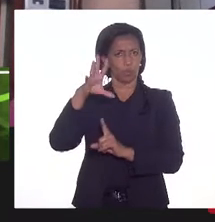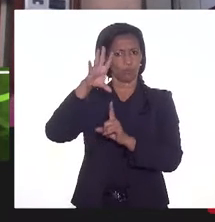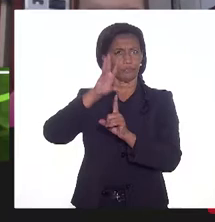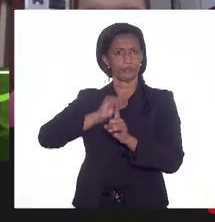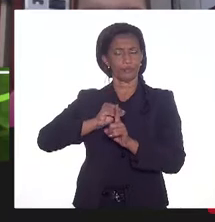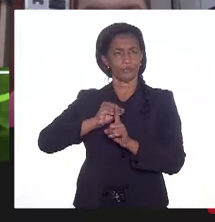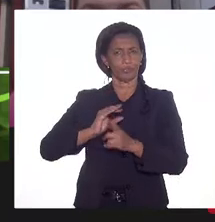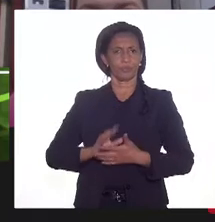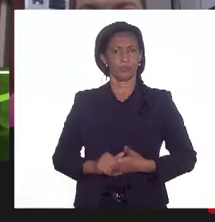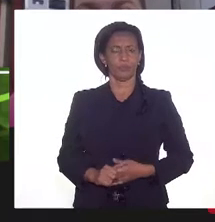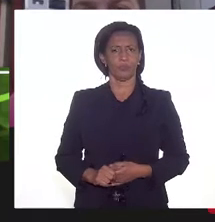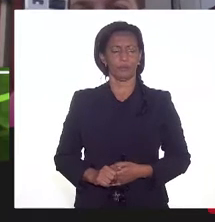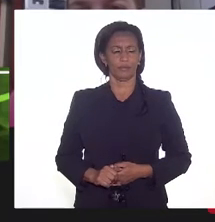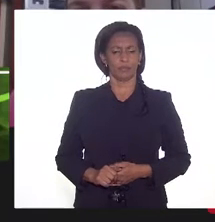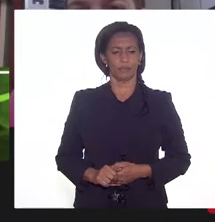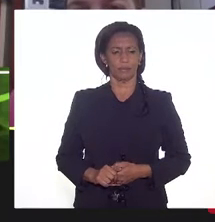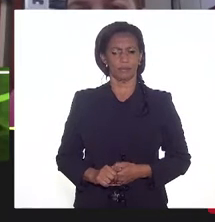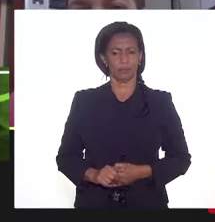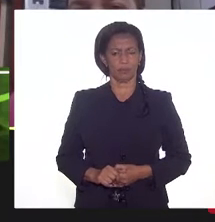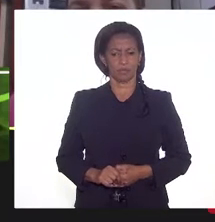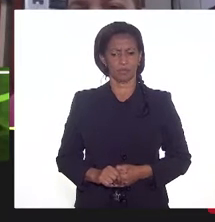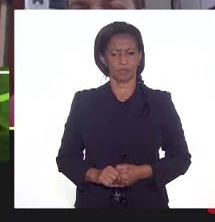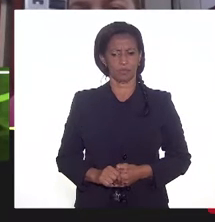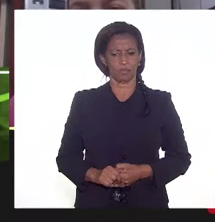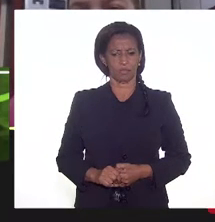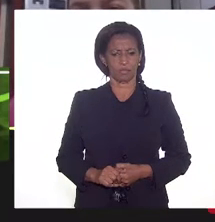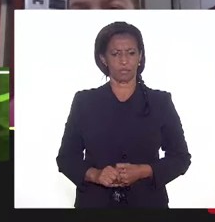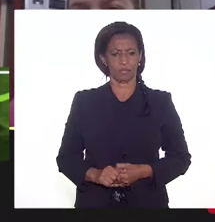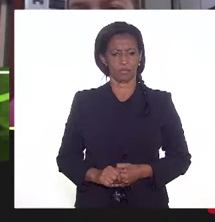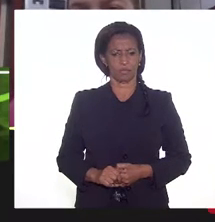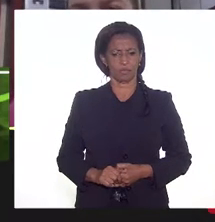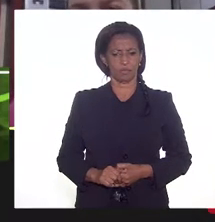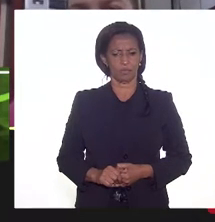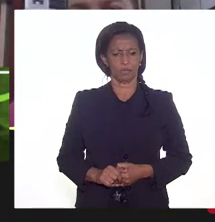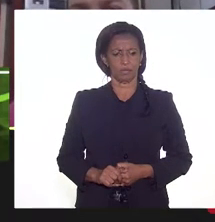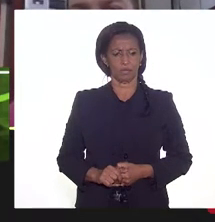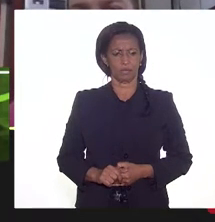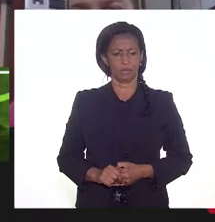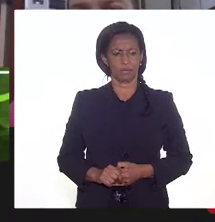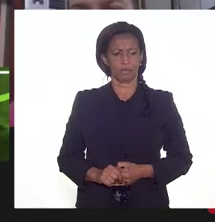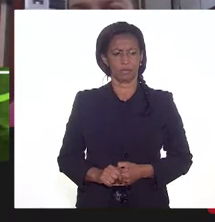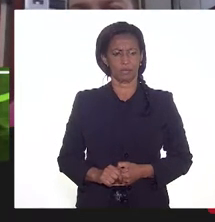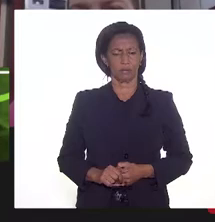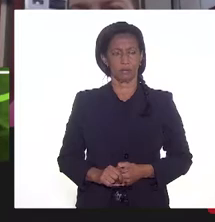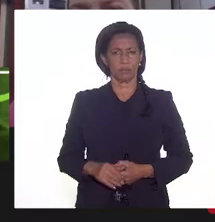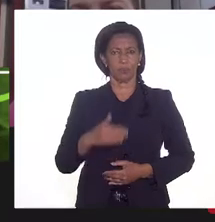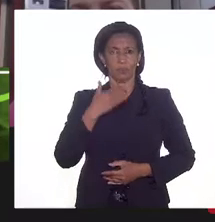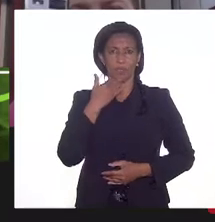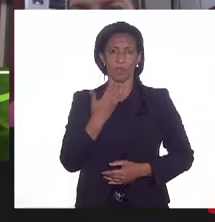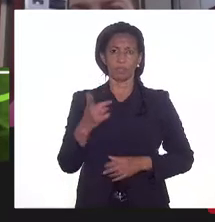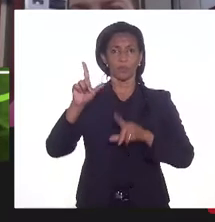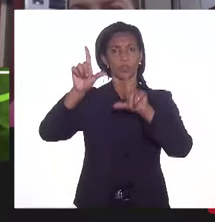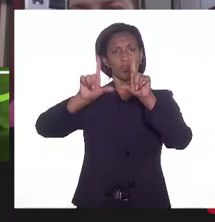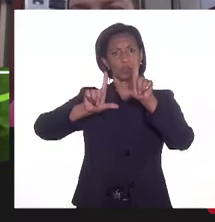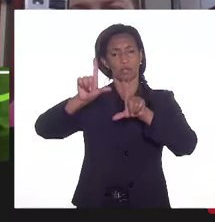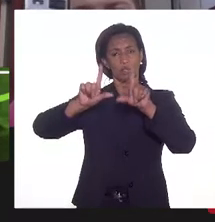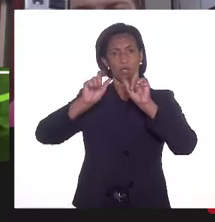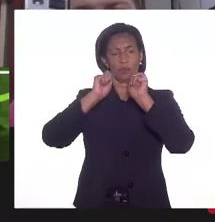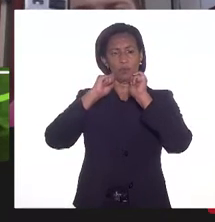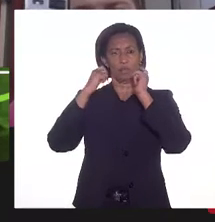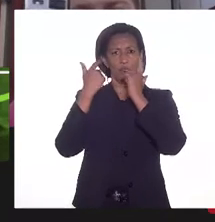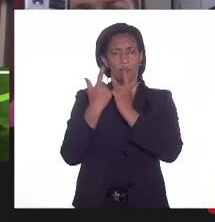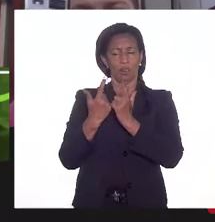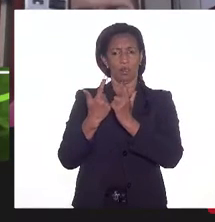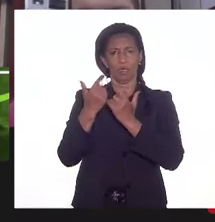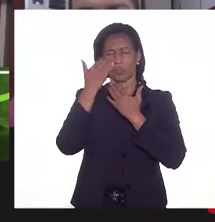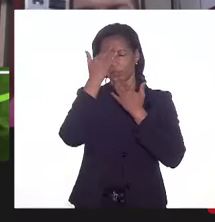é aí está aberto é a TV Alerj 2 equipe da TV Alerj para fechar